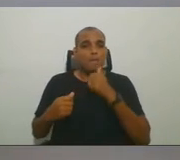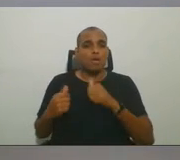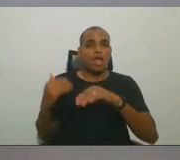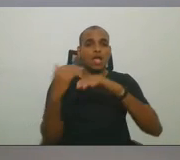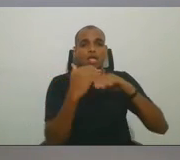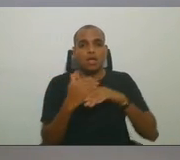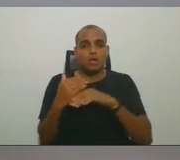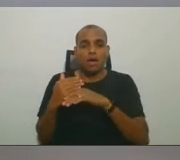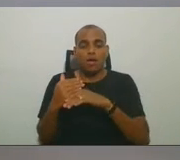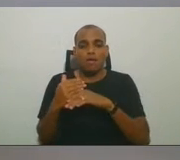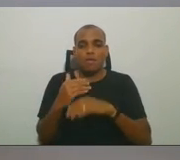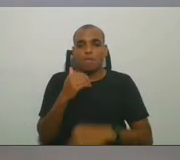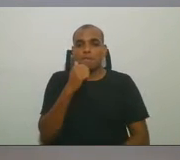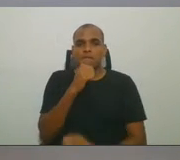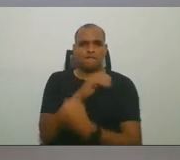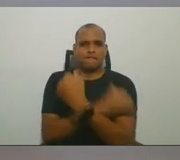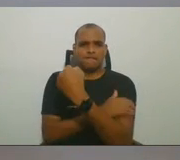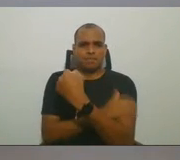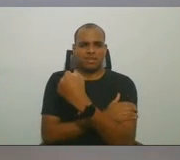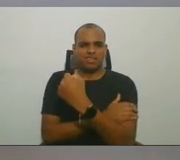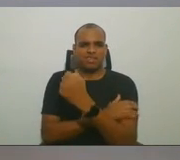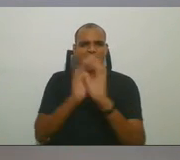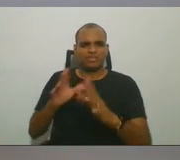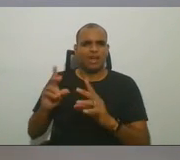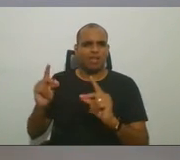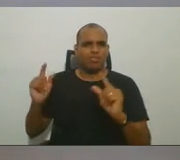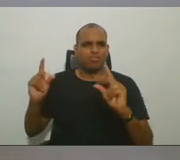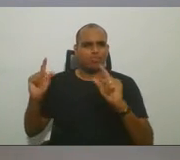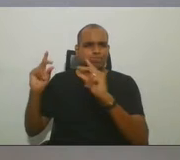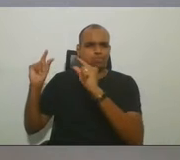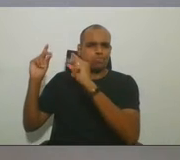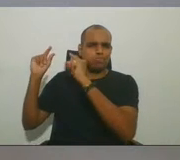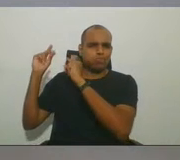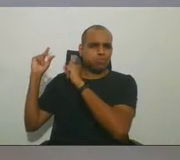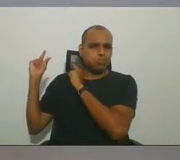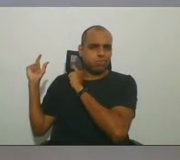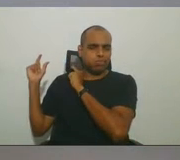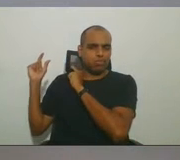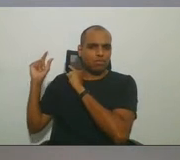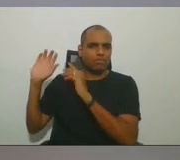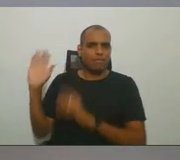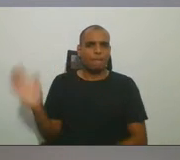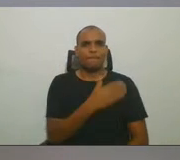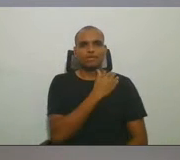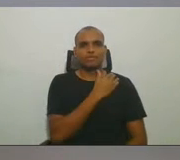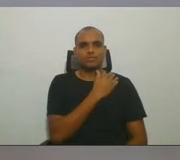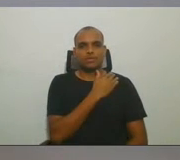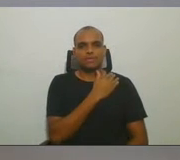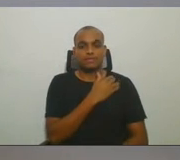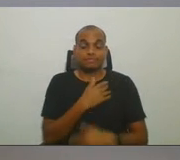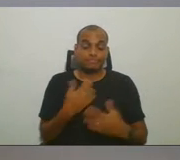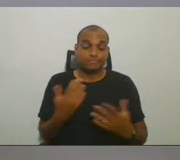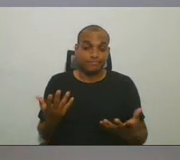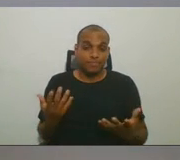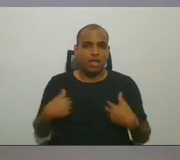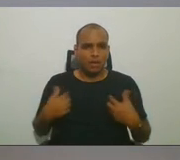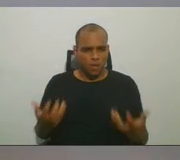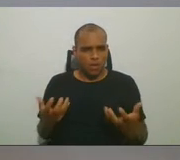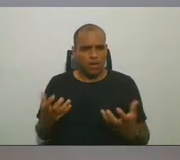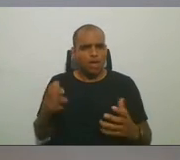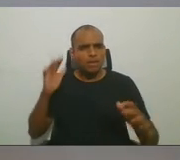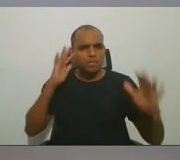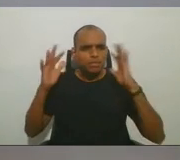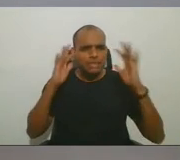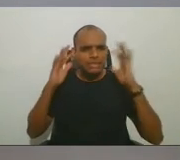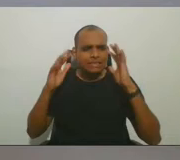torna obsoleto como um elemento político, né? Então, nesse sentido, eu gostaria de